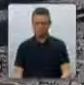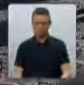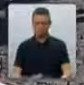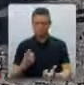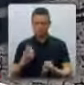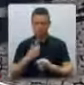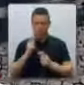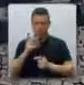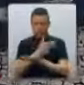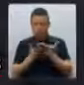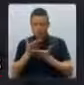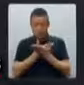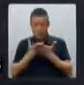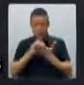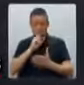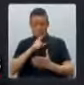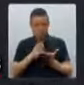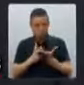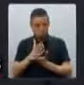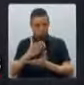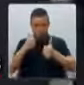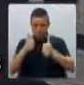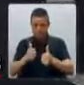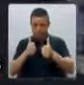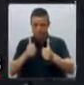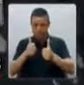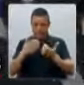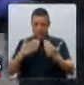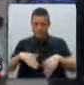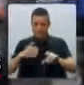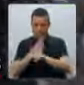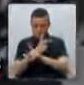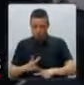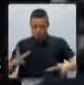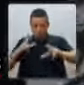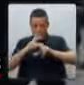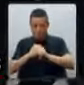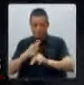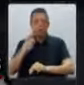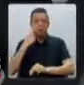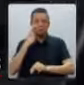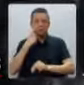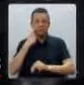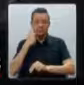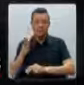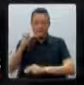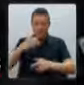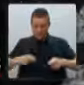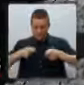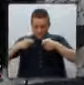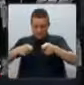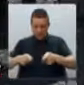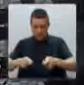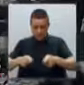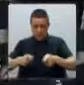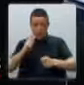ritmo da economia até pode bater certo. Com mais inovação, mais conhecimento, mais investimento.